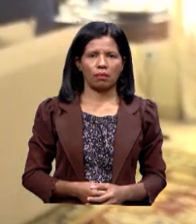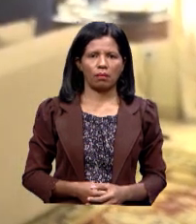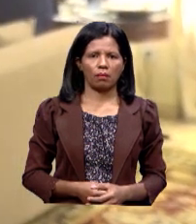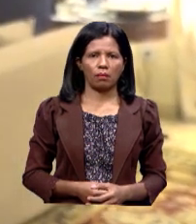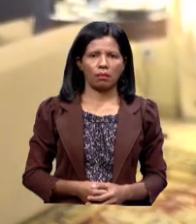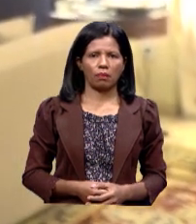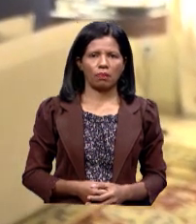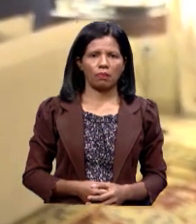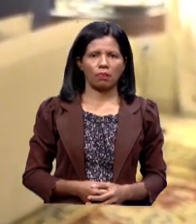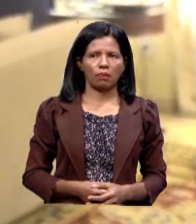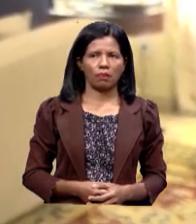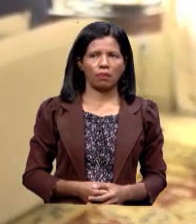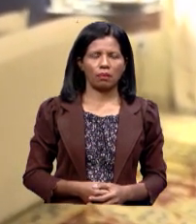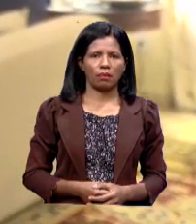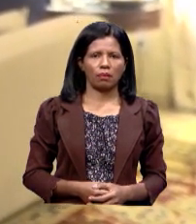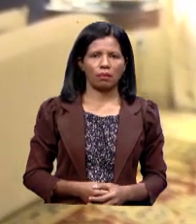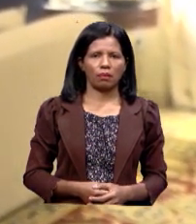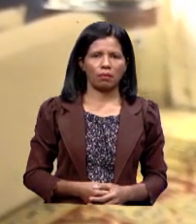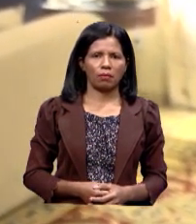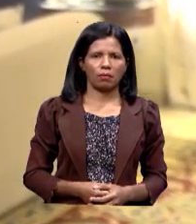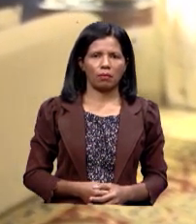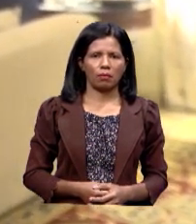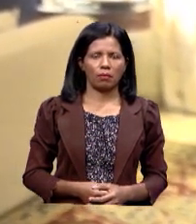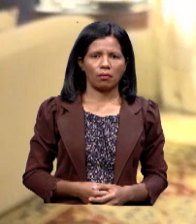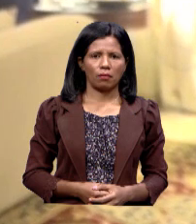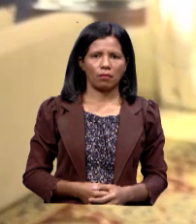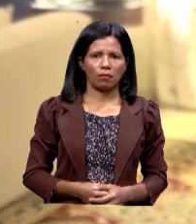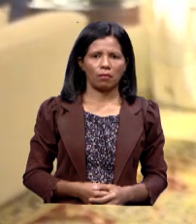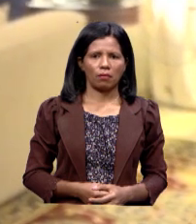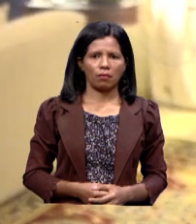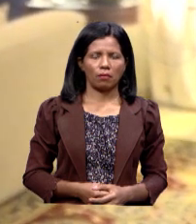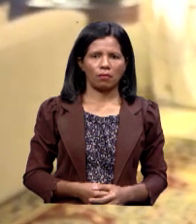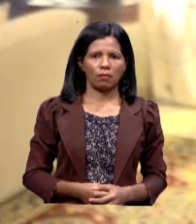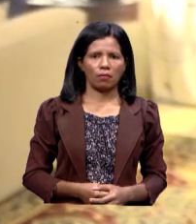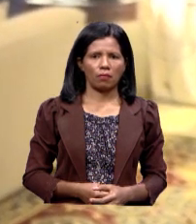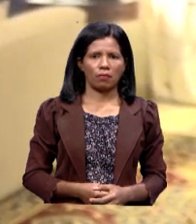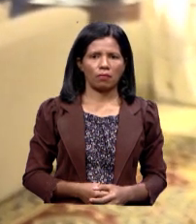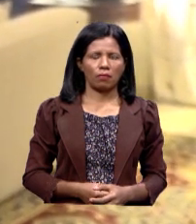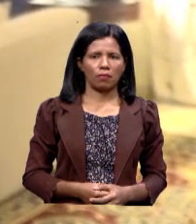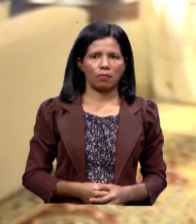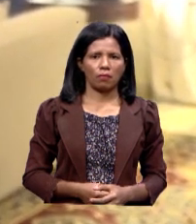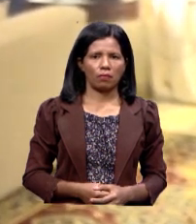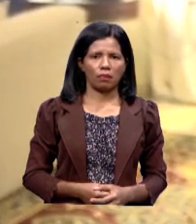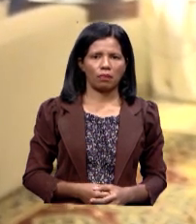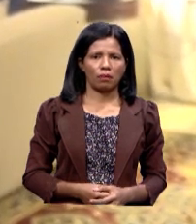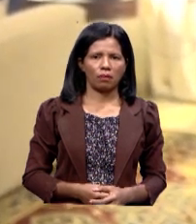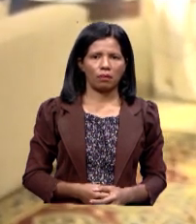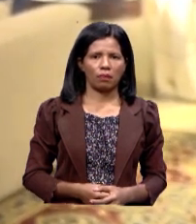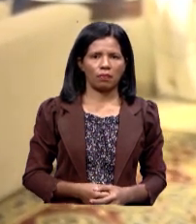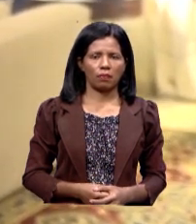for programada dá depois resultados que são aqueles que não desejaríamos, de